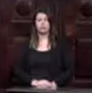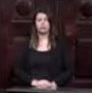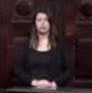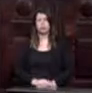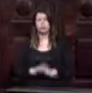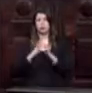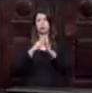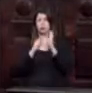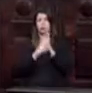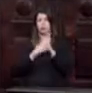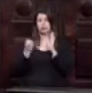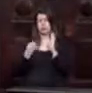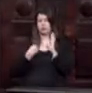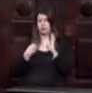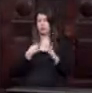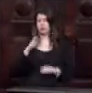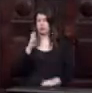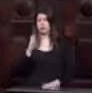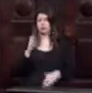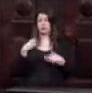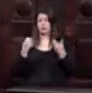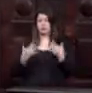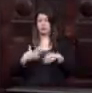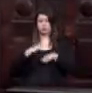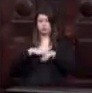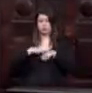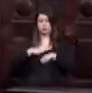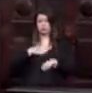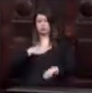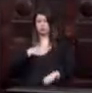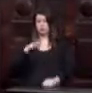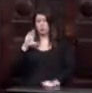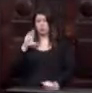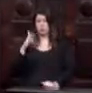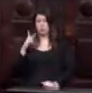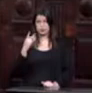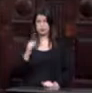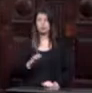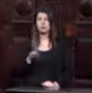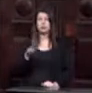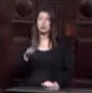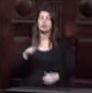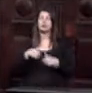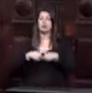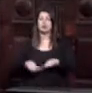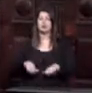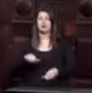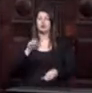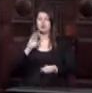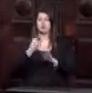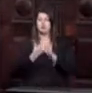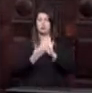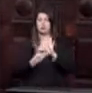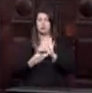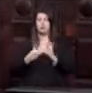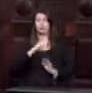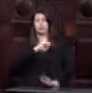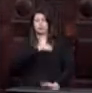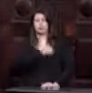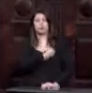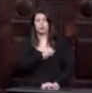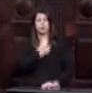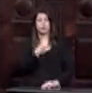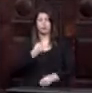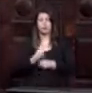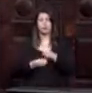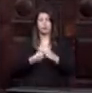A emenda aditiva número 5, de minha autoria, que estabelece normas e diretrizes fiscais no âmbito do regime